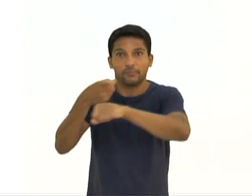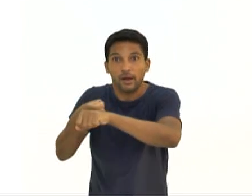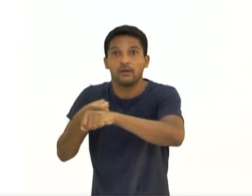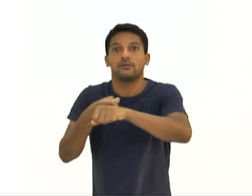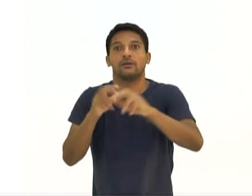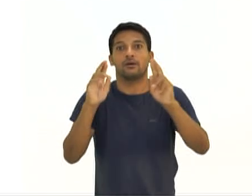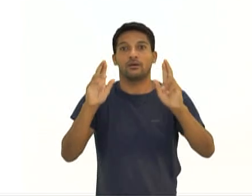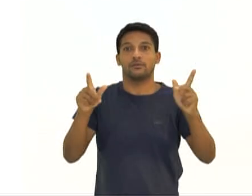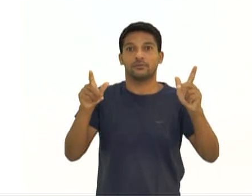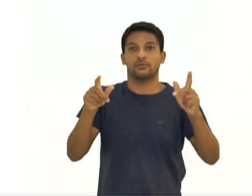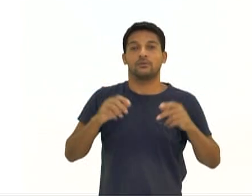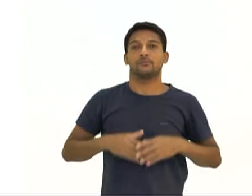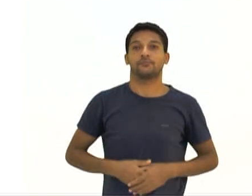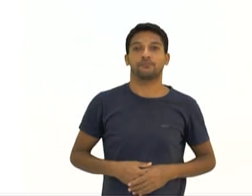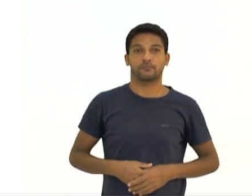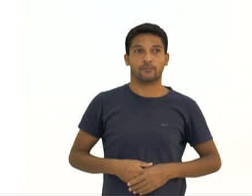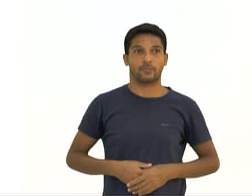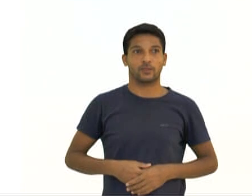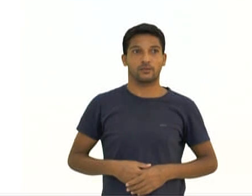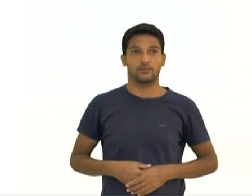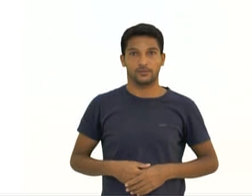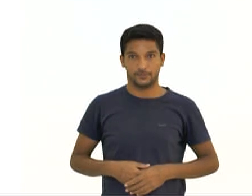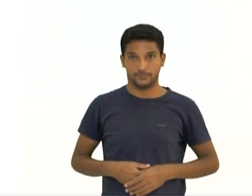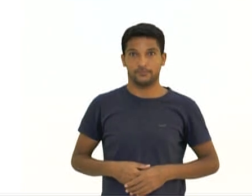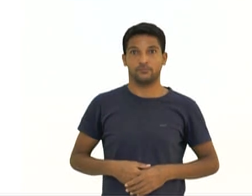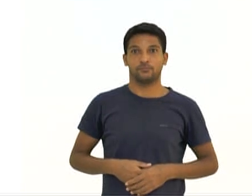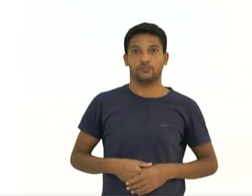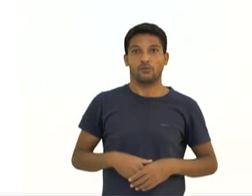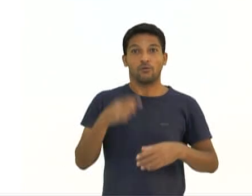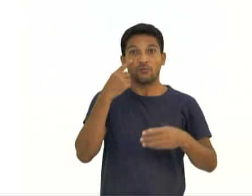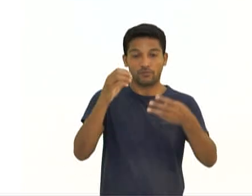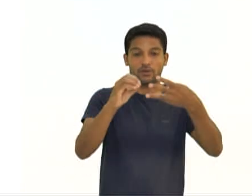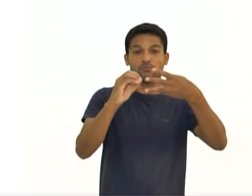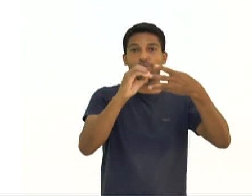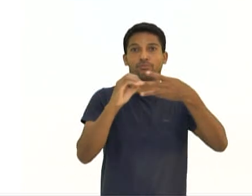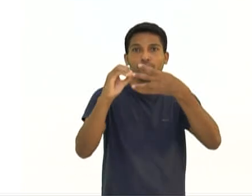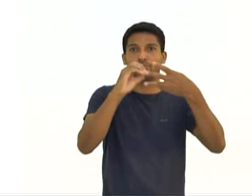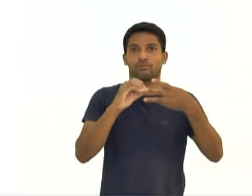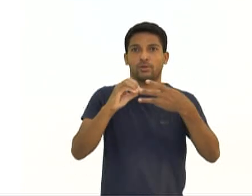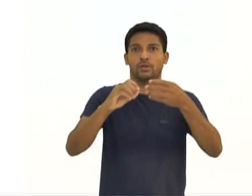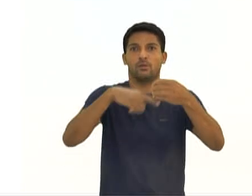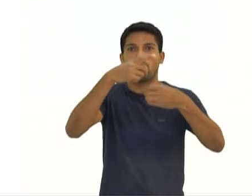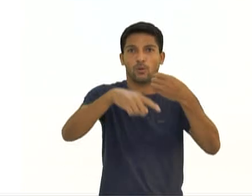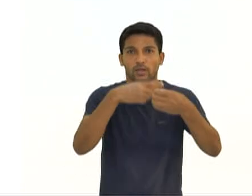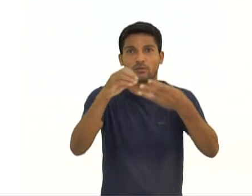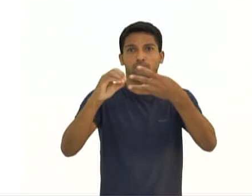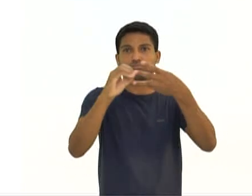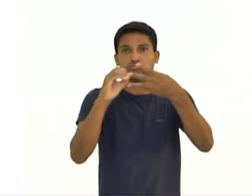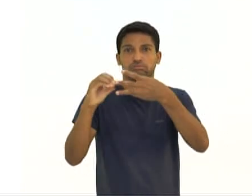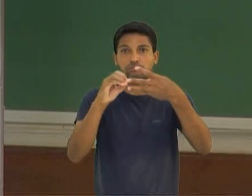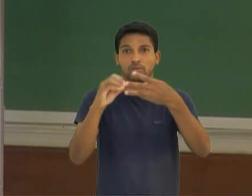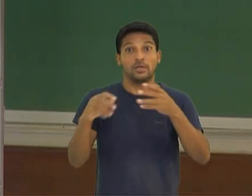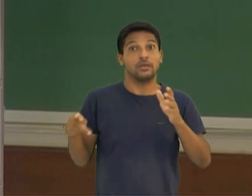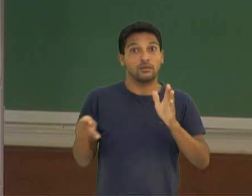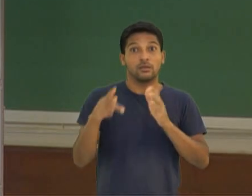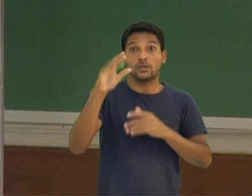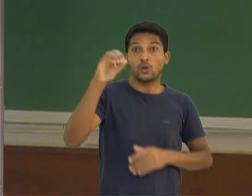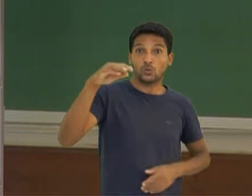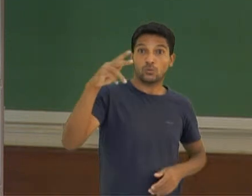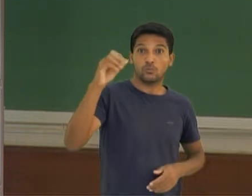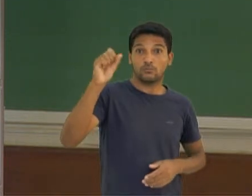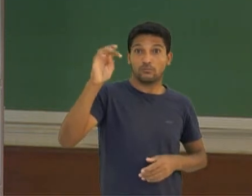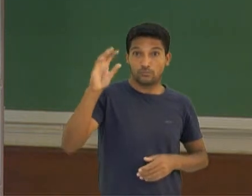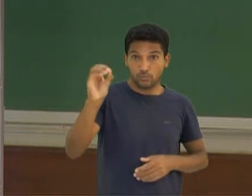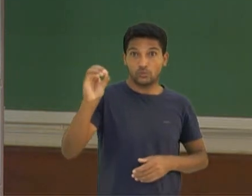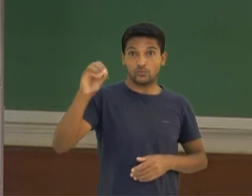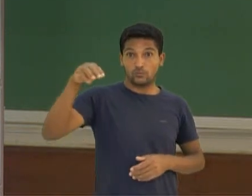essas propriedades físicas e químicas dos compostos moleculares. Os compostos moleculares são aqueles que fazem